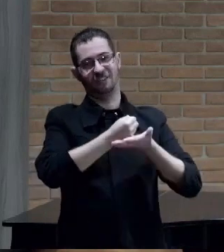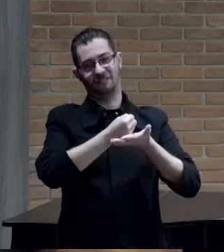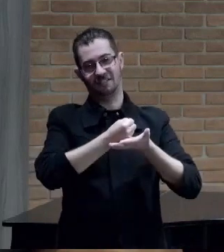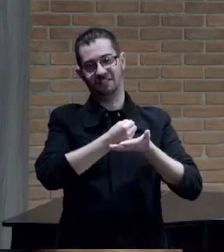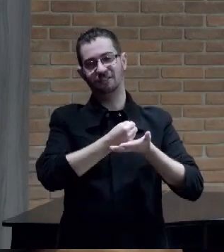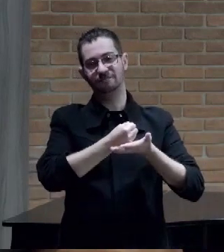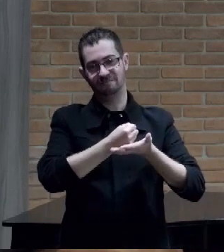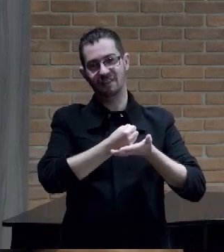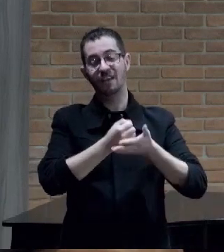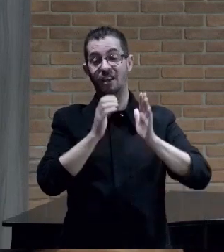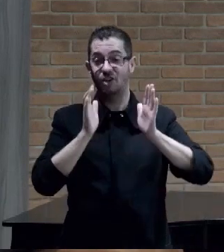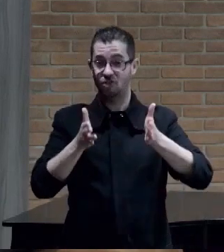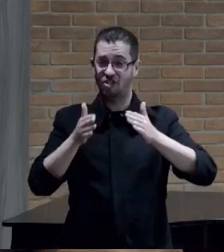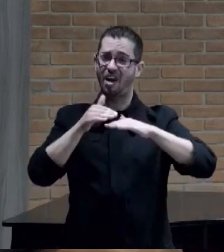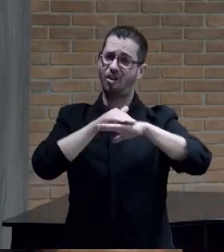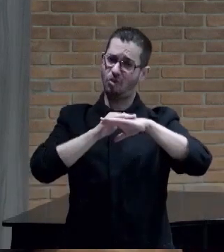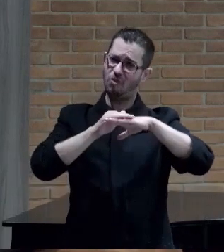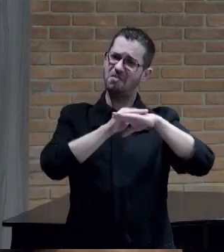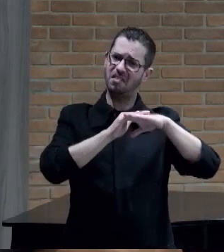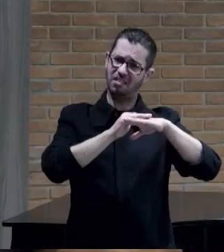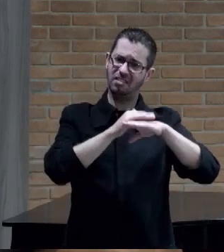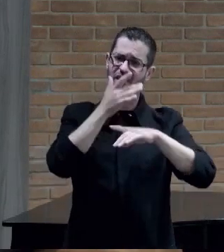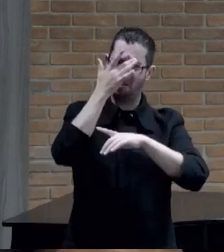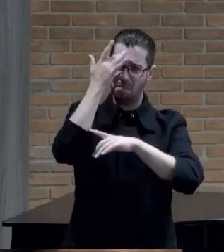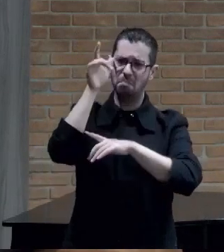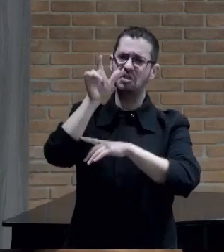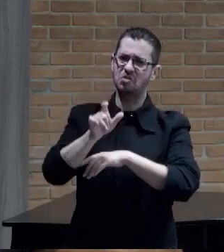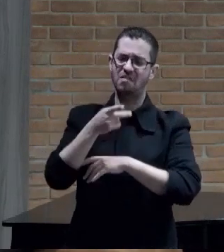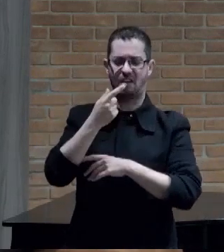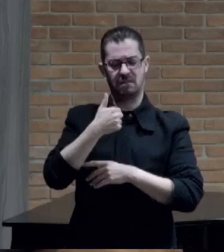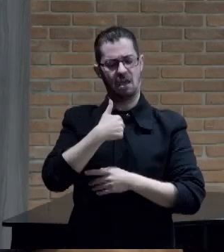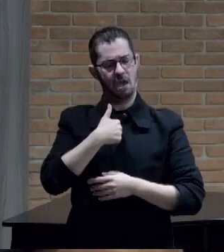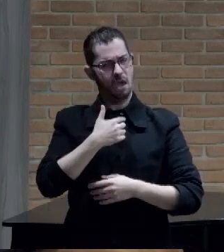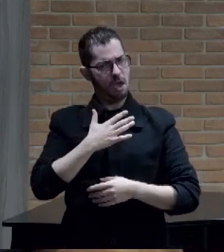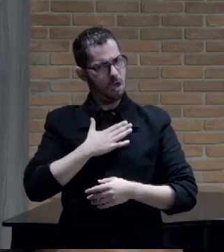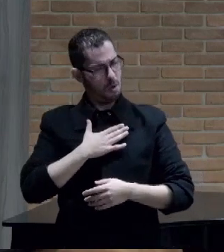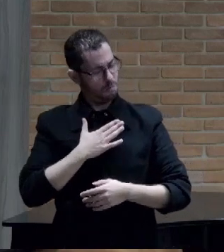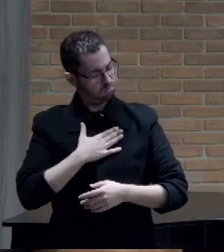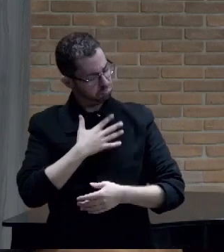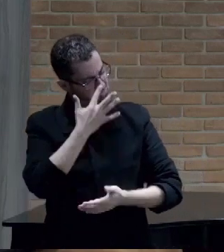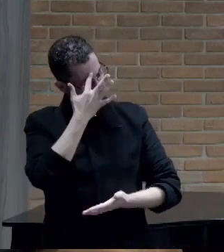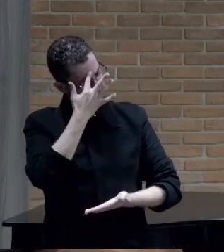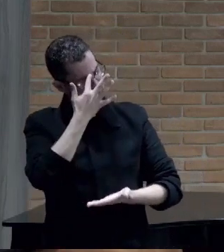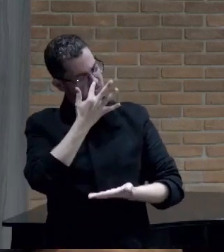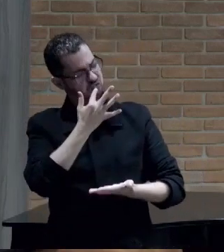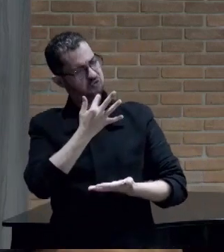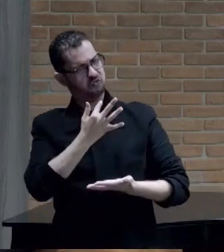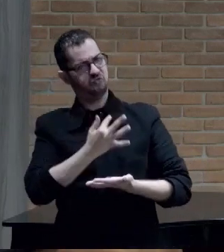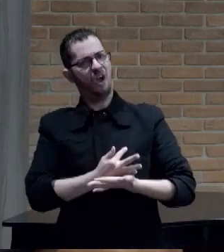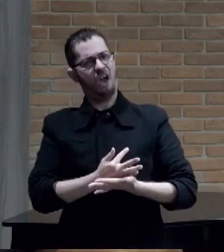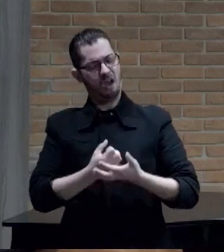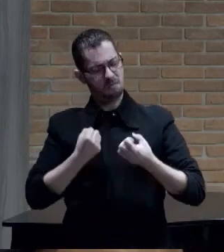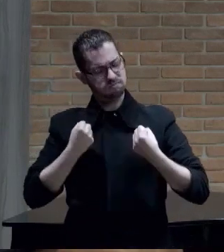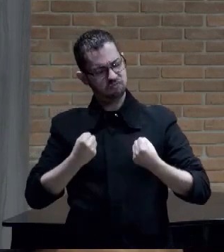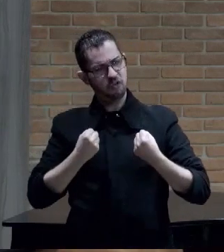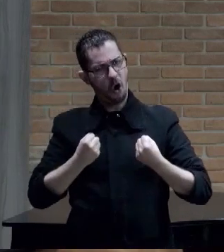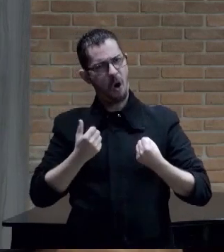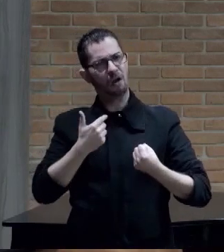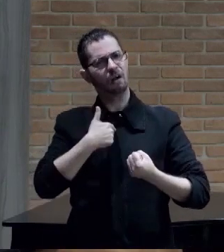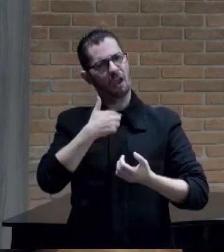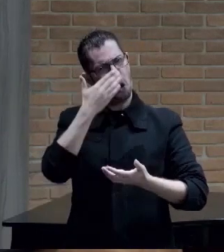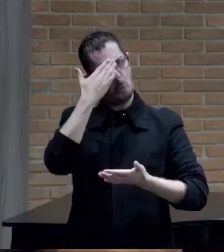Eu já conversei com certas pessoas que diziam assim, eu sou uma pessoa de muita fé, eu creio num